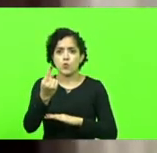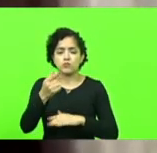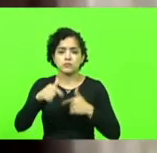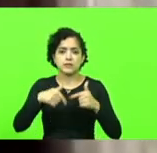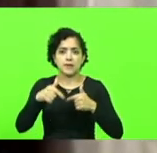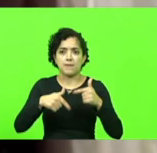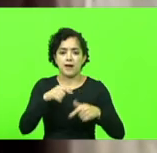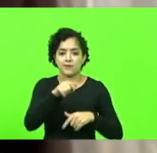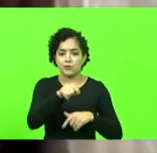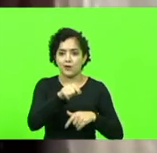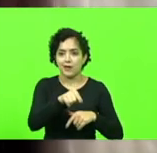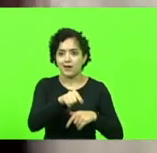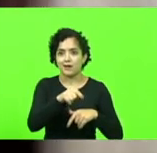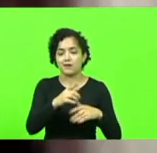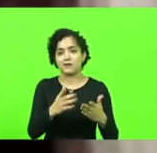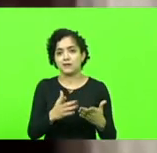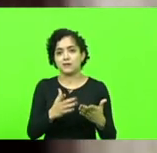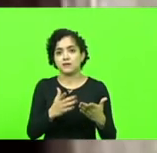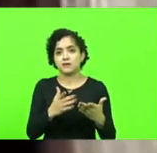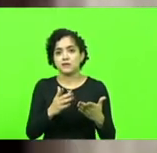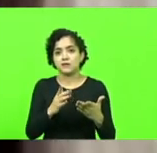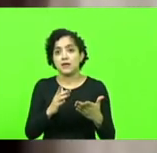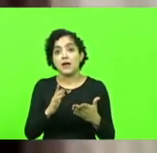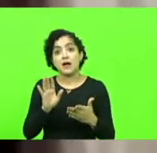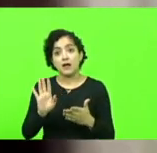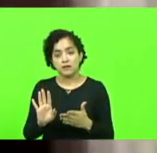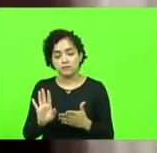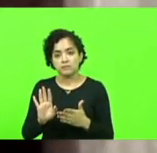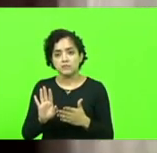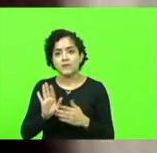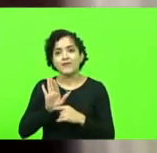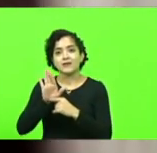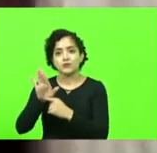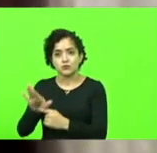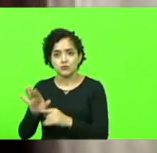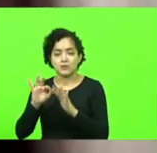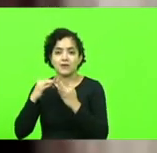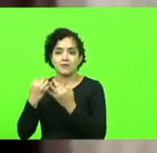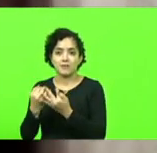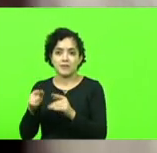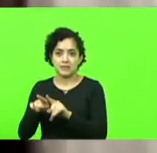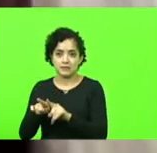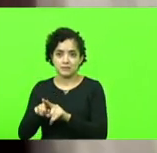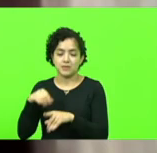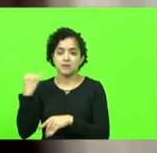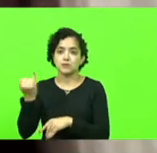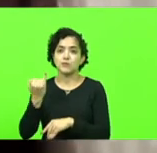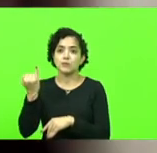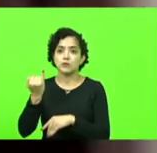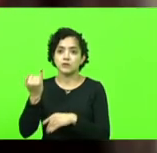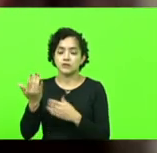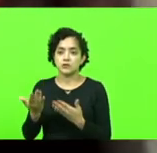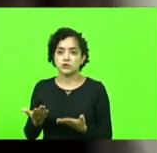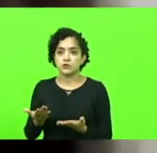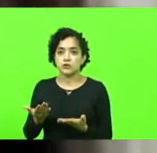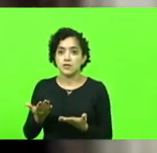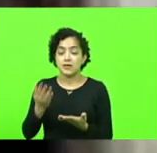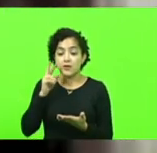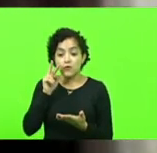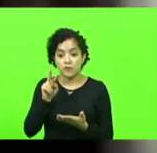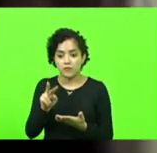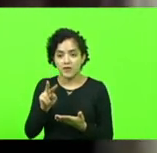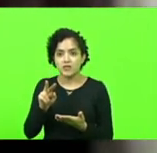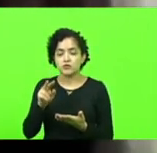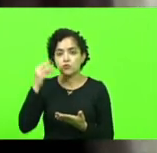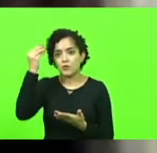entidade. Então, a terapeuta, ela ajuda a família, né? Isso é importante, porque eu vejo, com a minha experiência